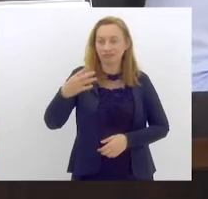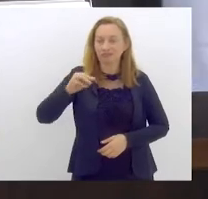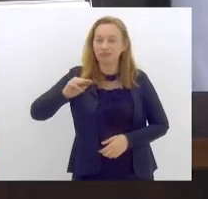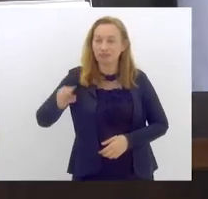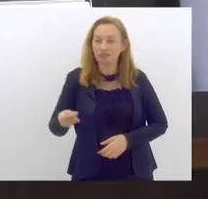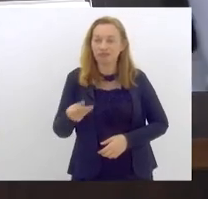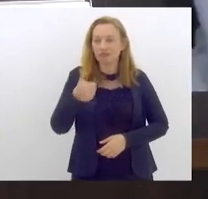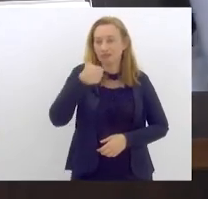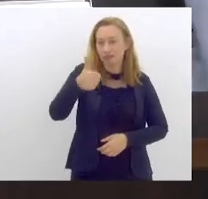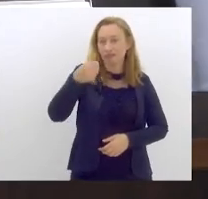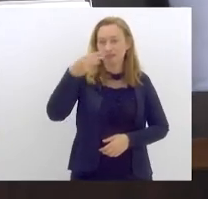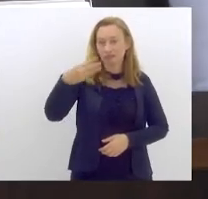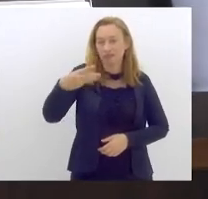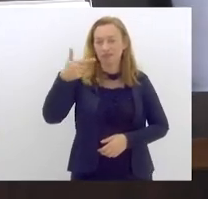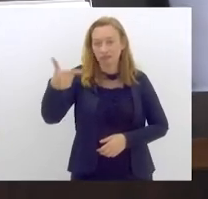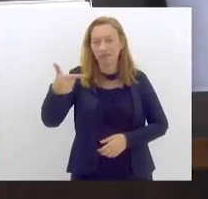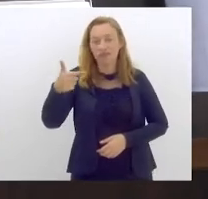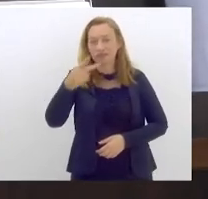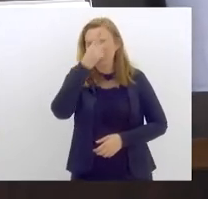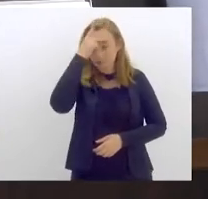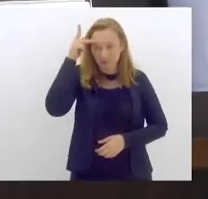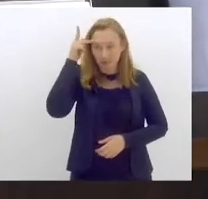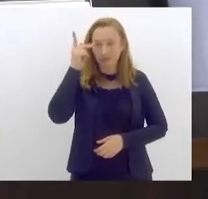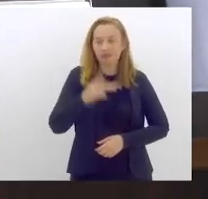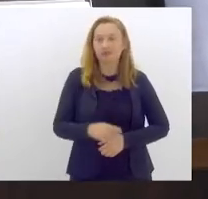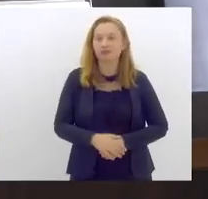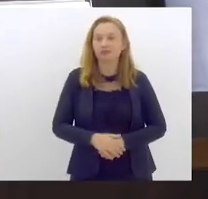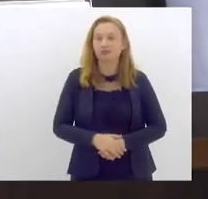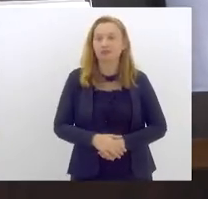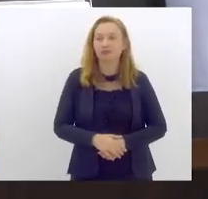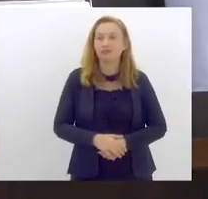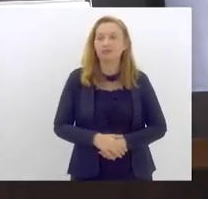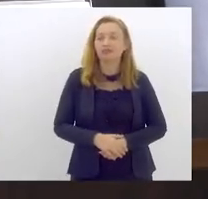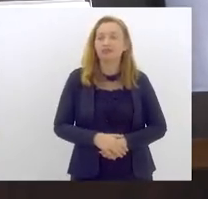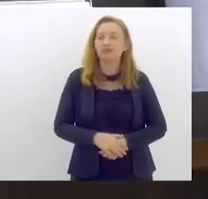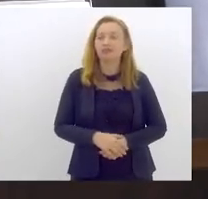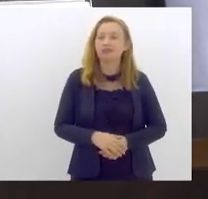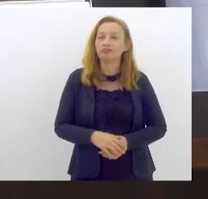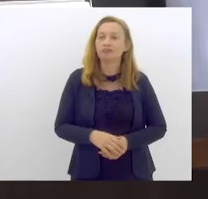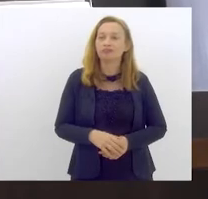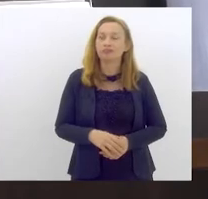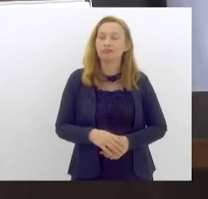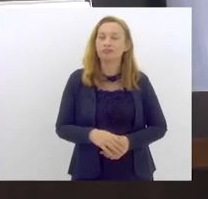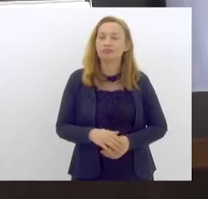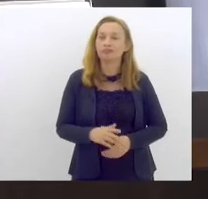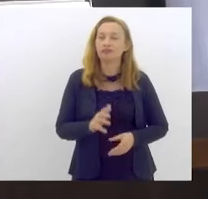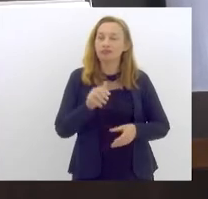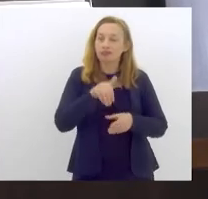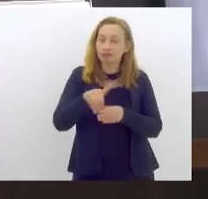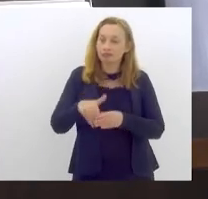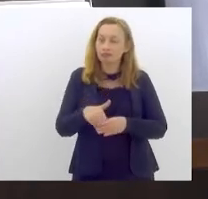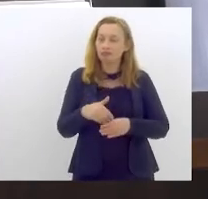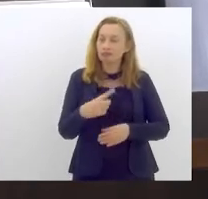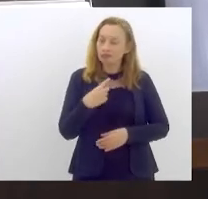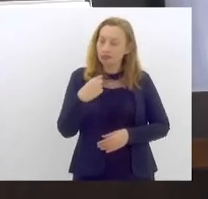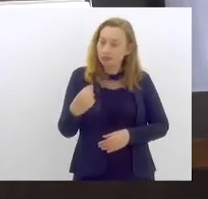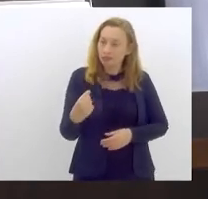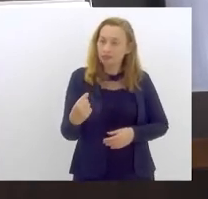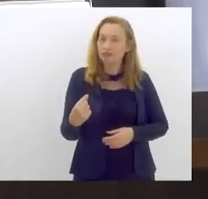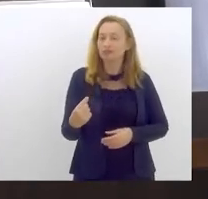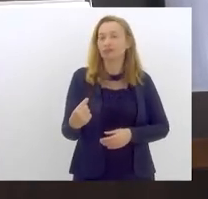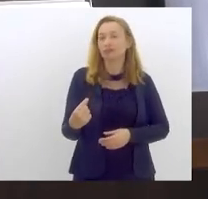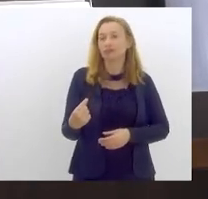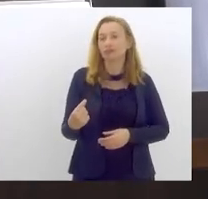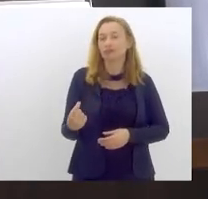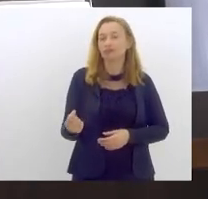174.132 pessoas que reafirmaram a nossa mandata para dentro dessa Assembleia Legislativa